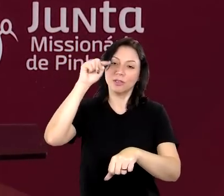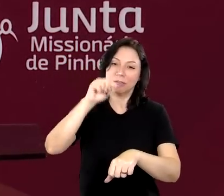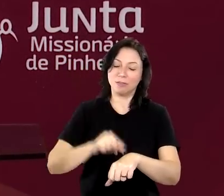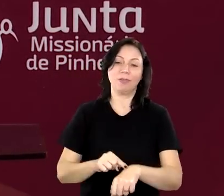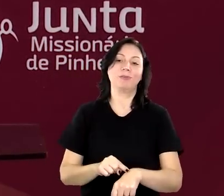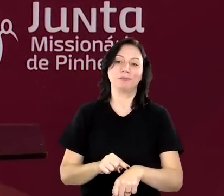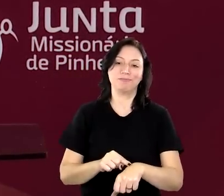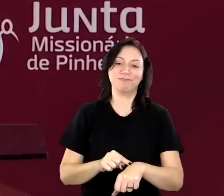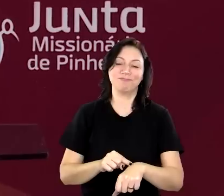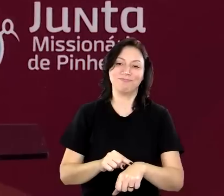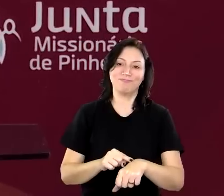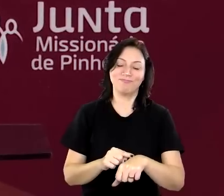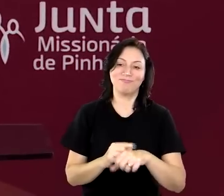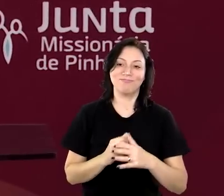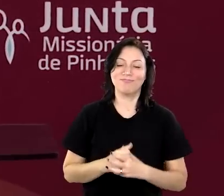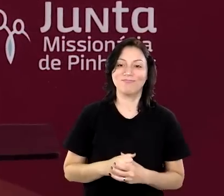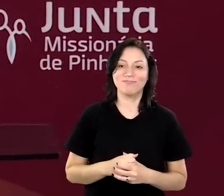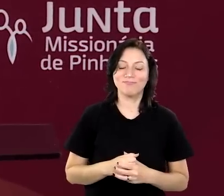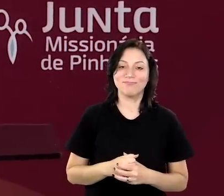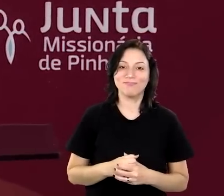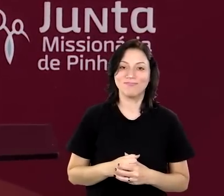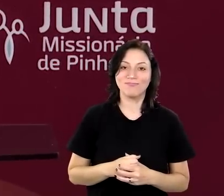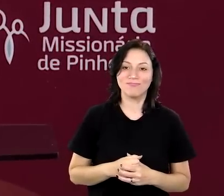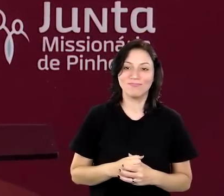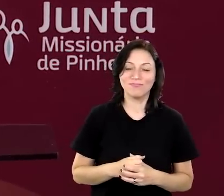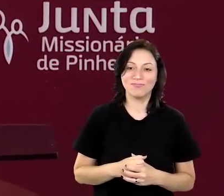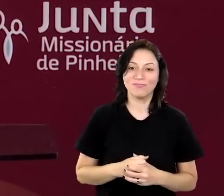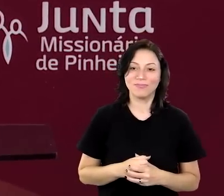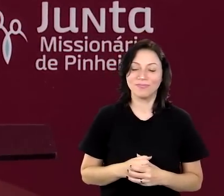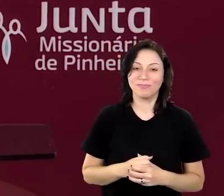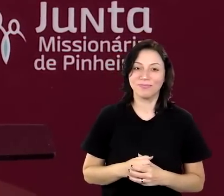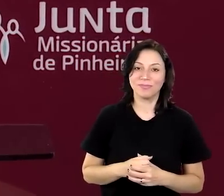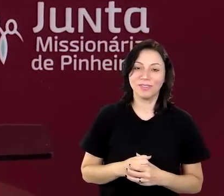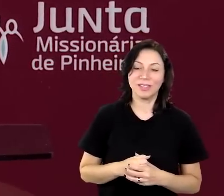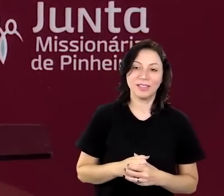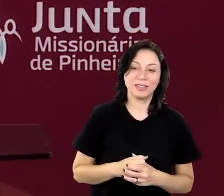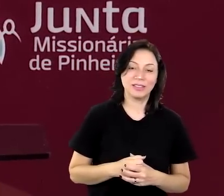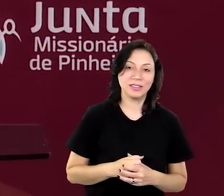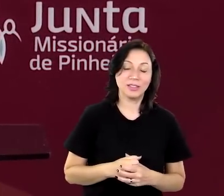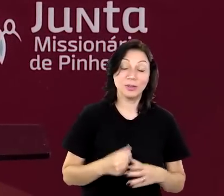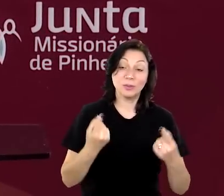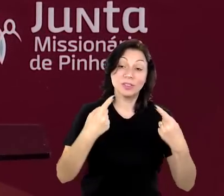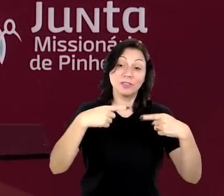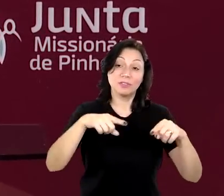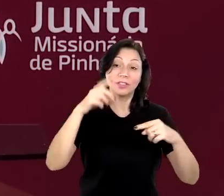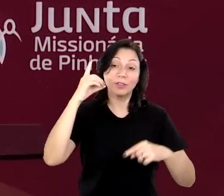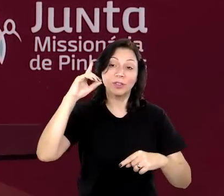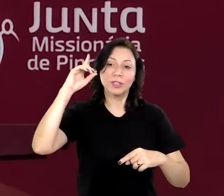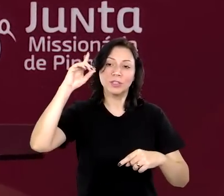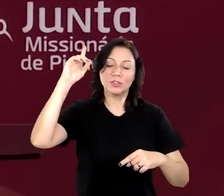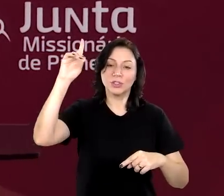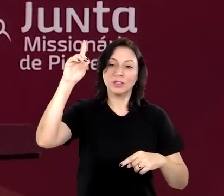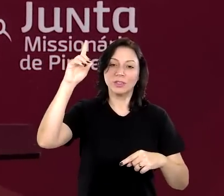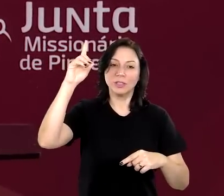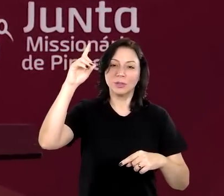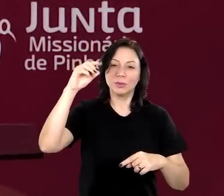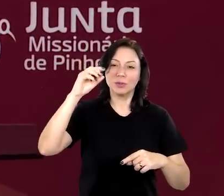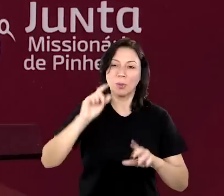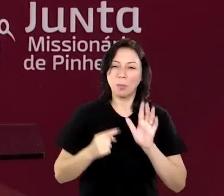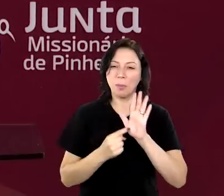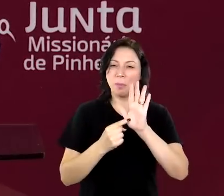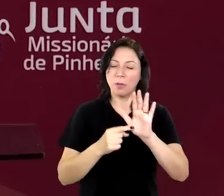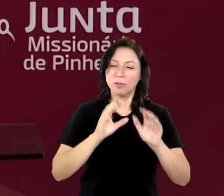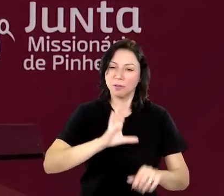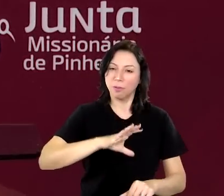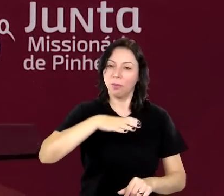é transmitido com uma mensagem de encorajamento. Veja no versículo 28. Lê comigo aí,